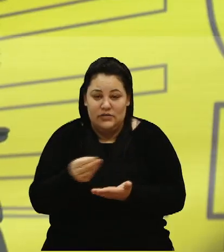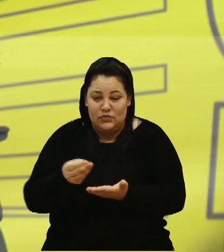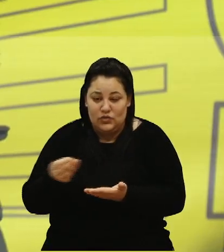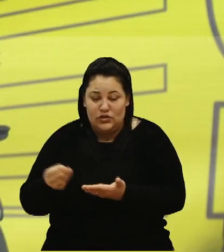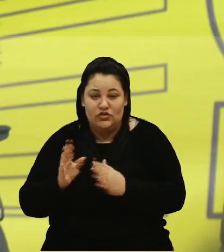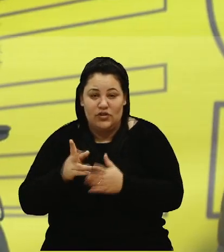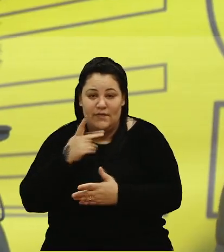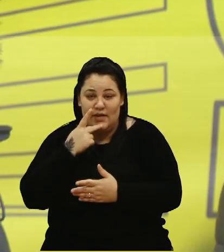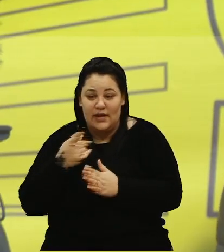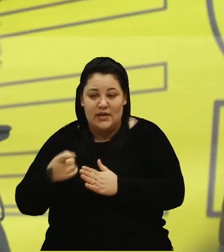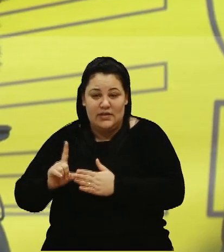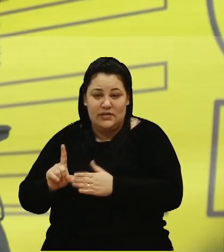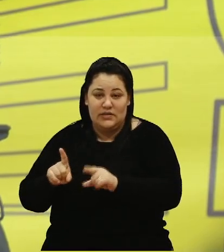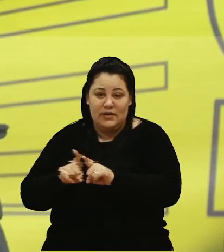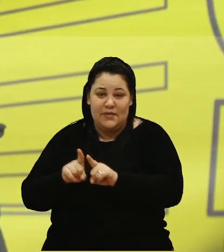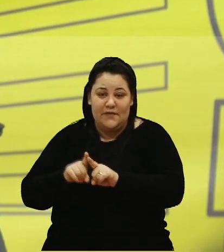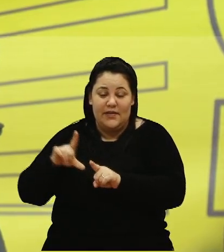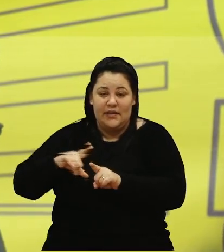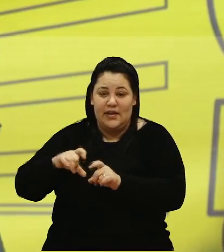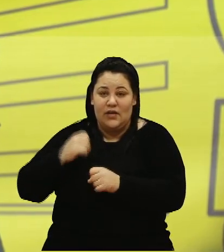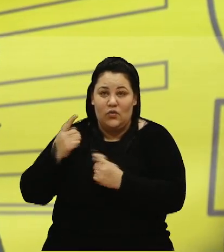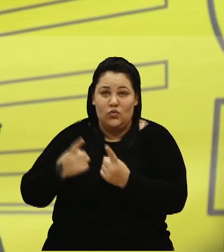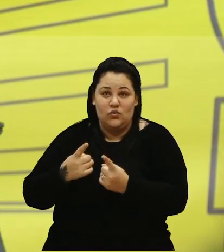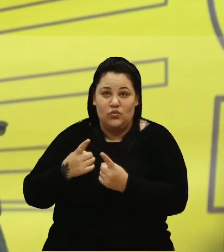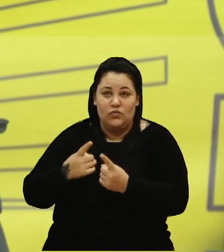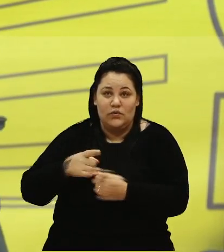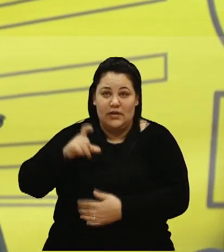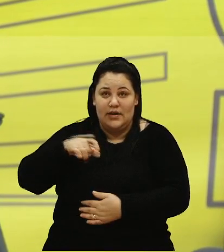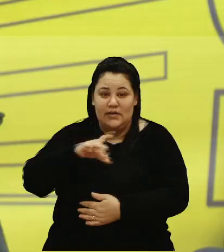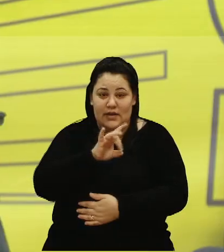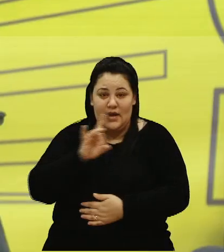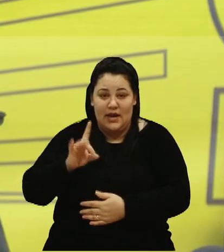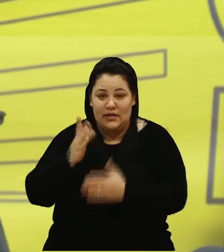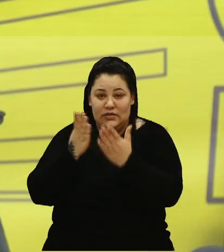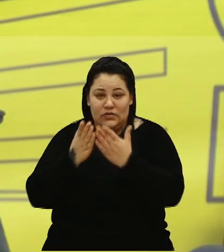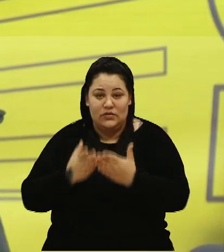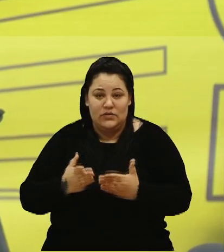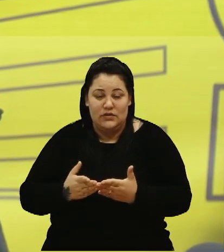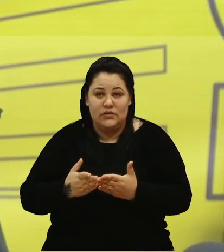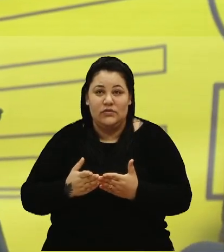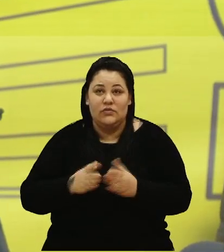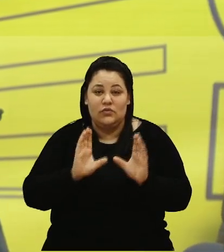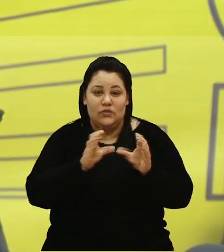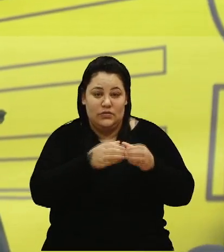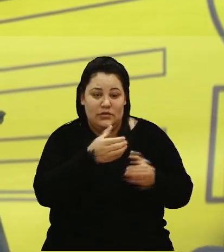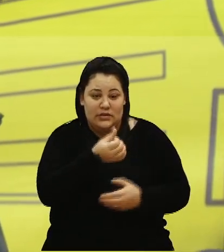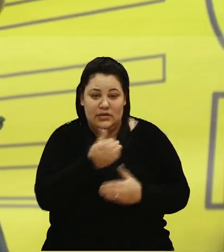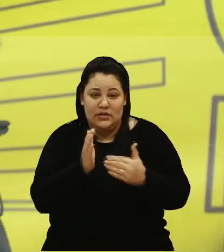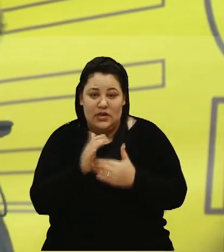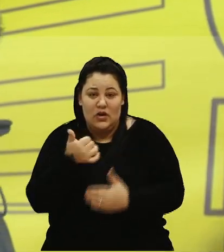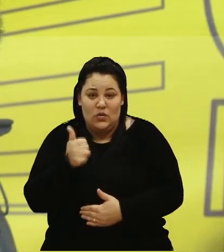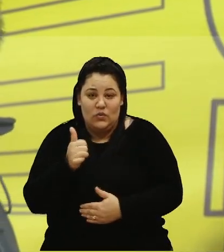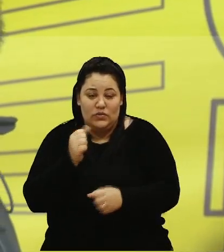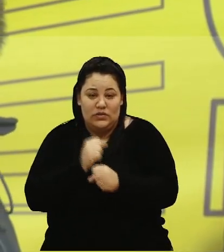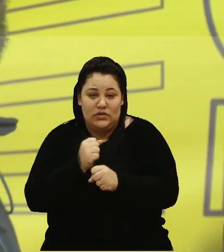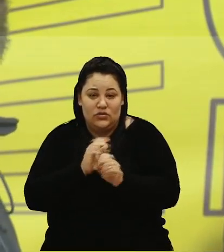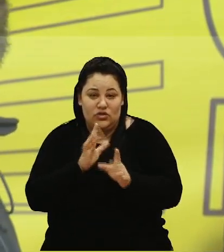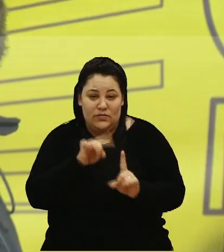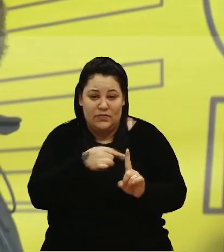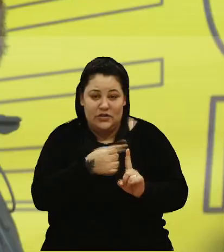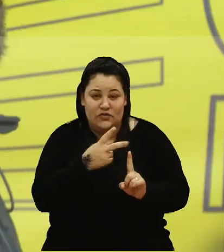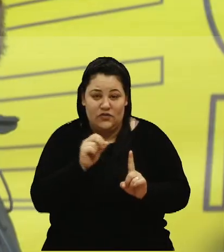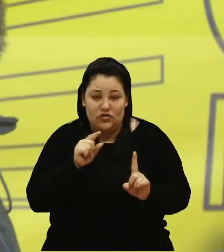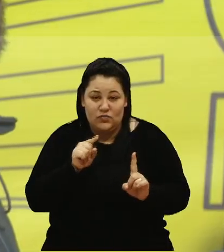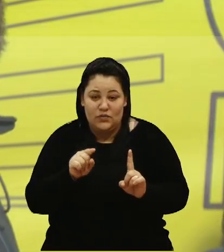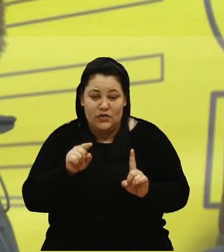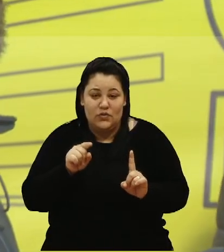antes, vai ser distribuído um ingresso para cada estudante da rede fundamental de 6 a 11 anos, são mais de 20 mil ingressos. A questão da fase